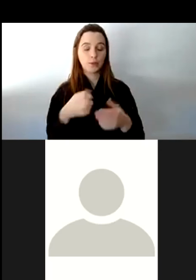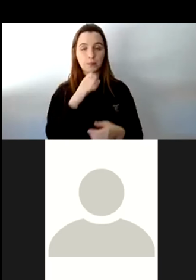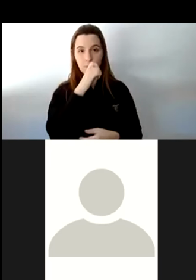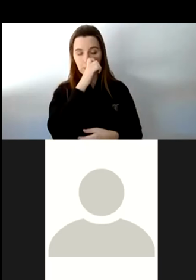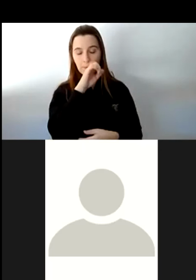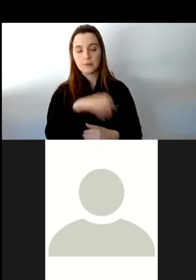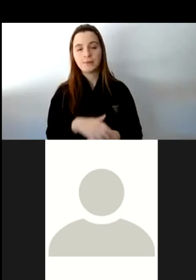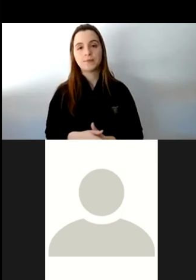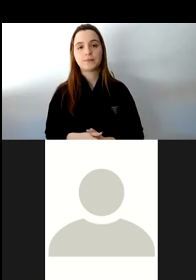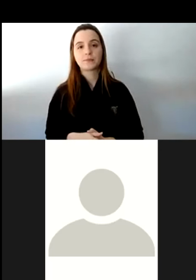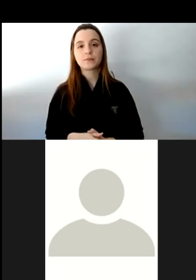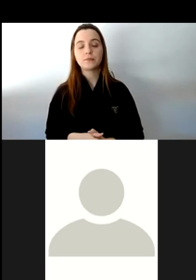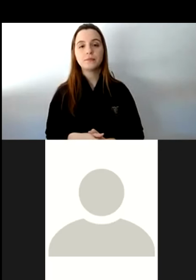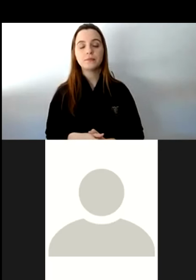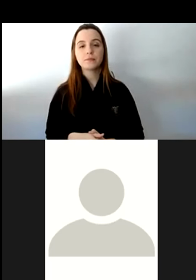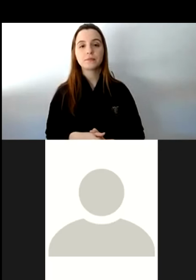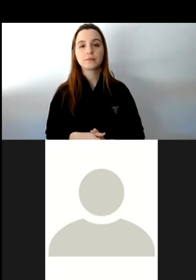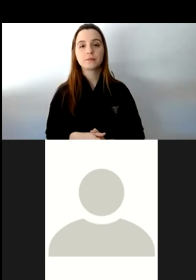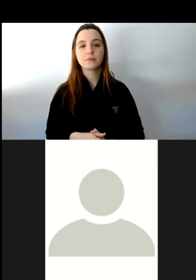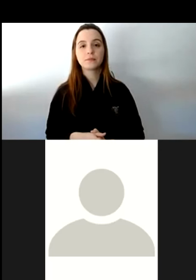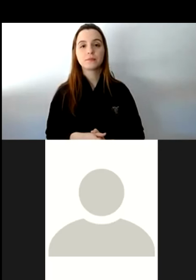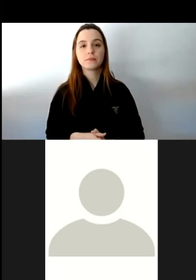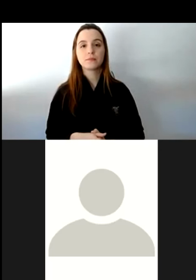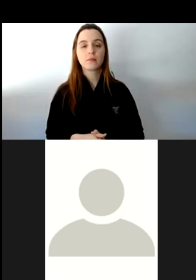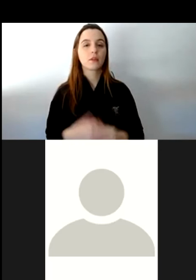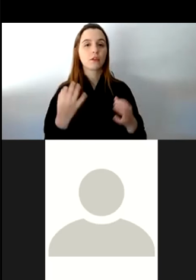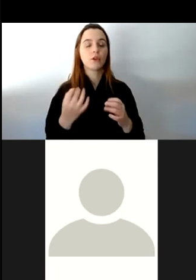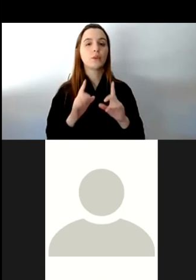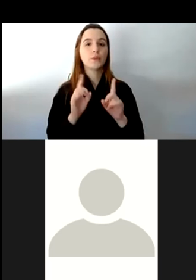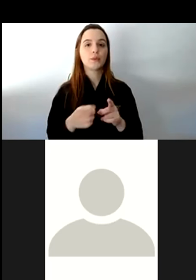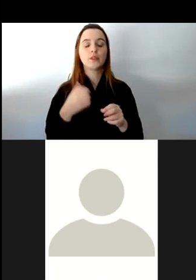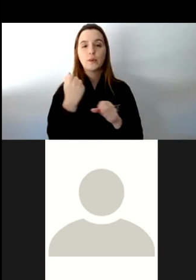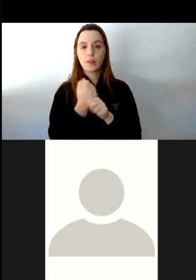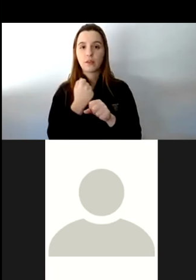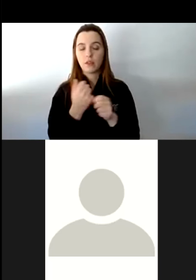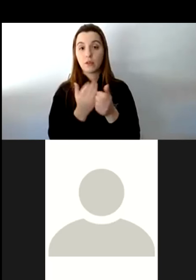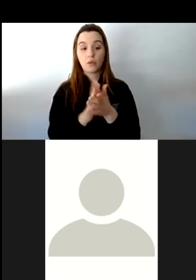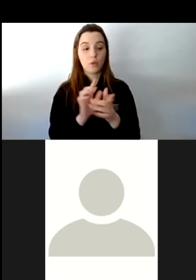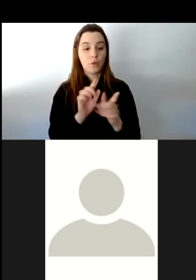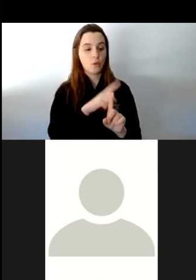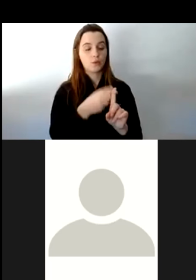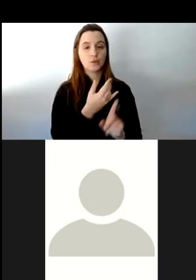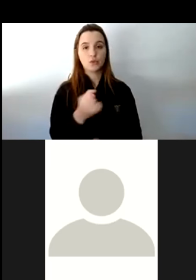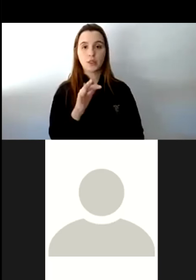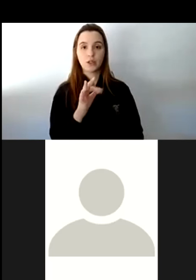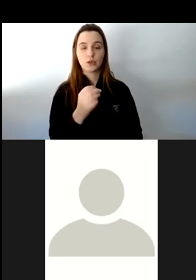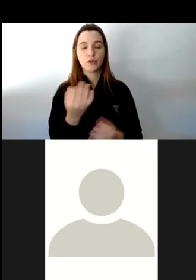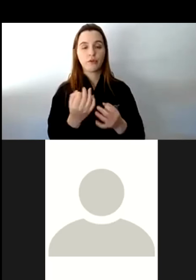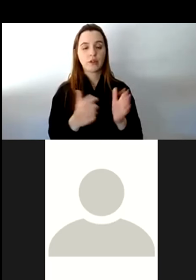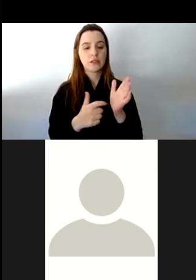e que foi a parte inicial de toda esta atividade desde 2014, que foi avaliar as necessidades de prestação de